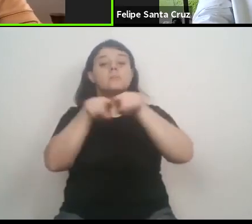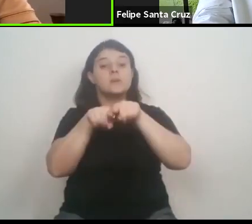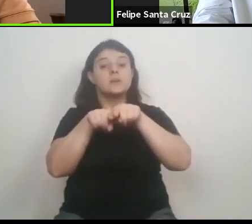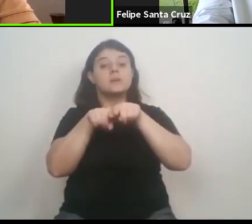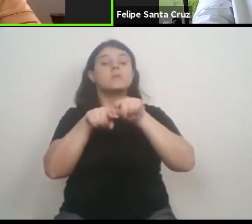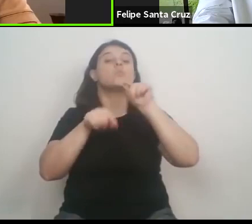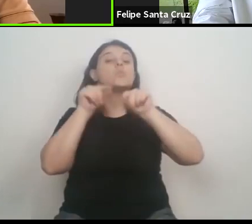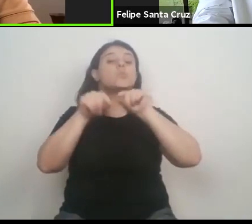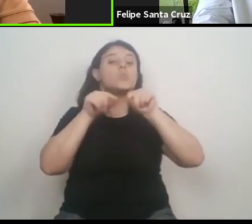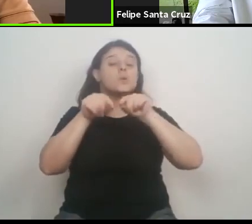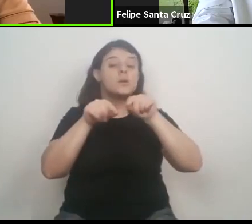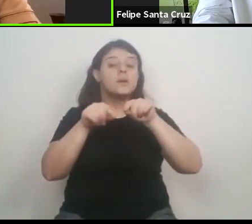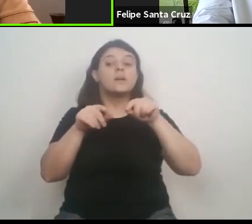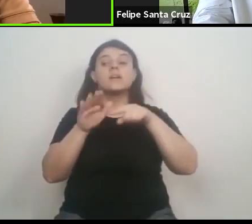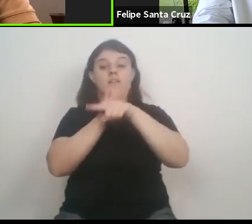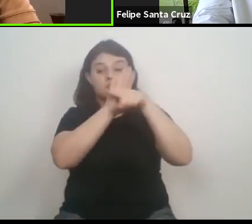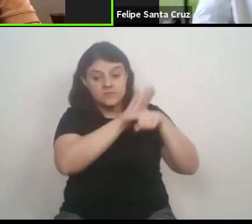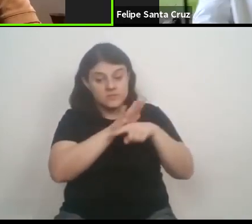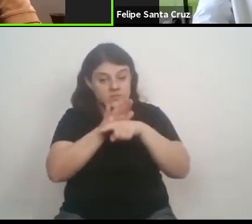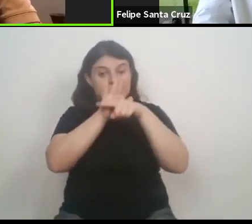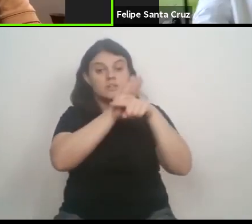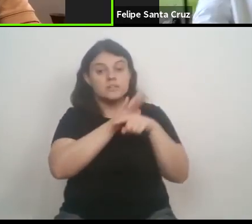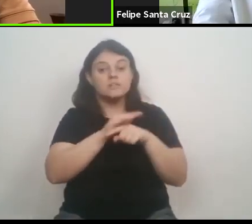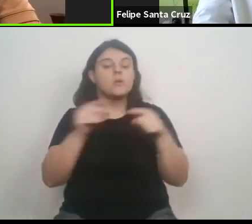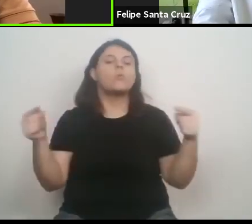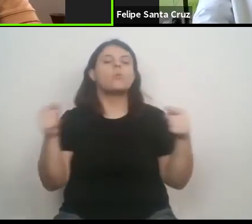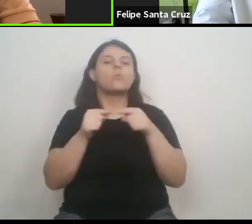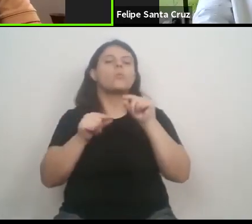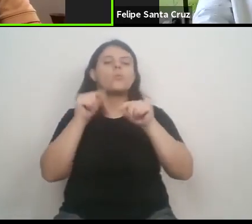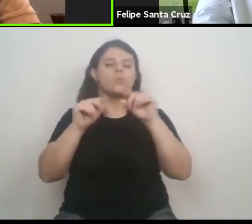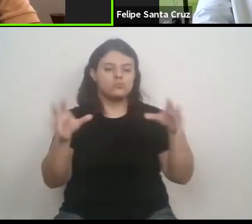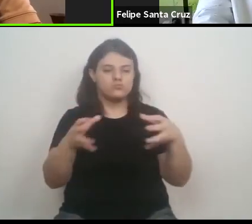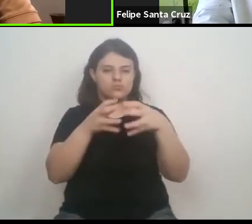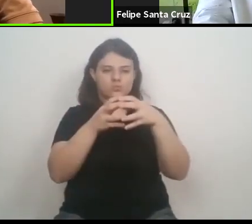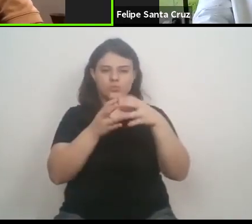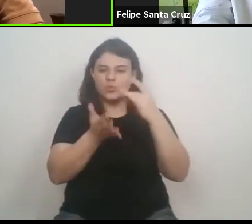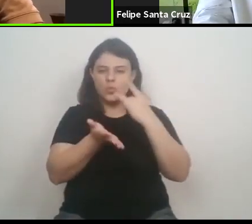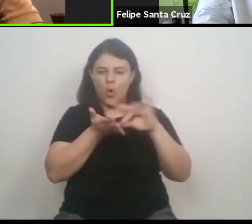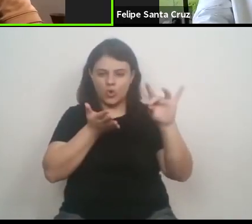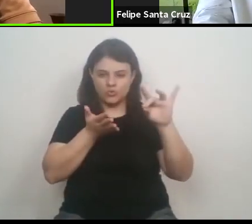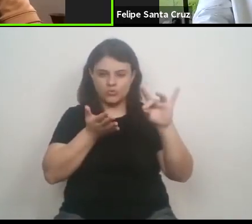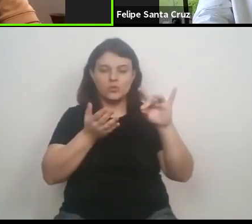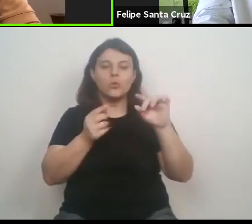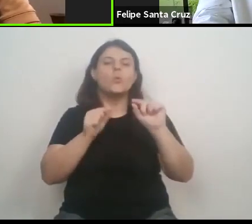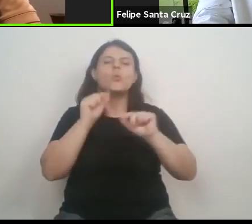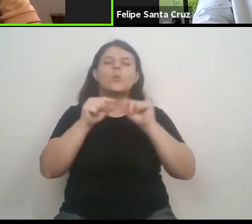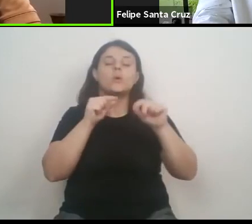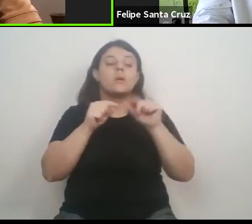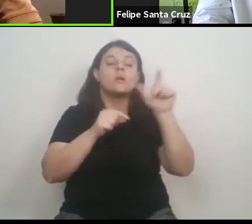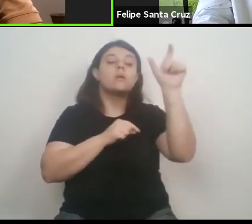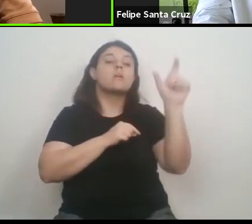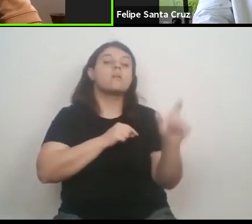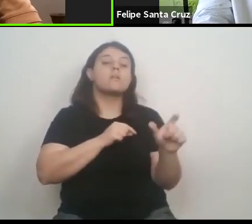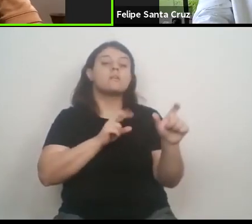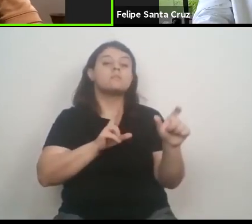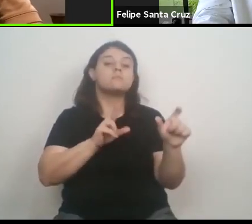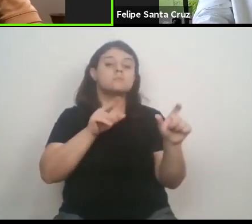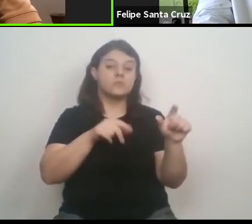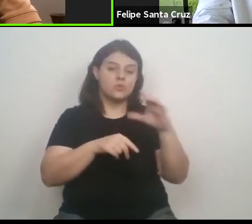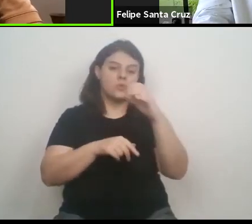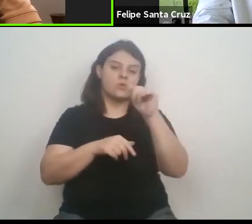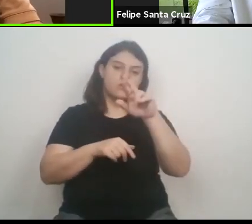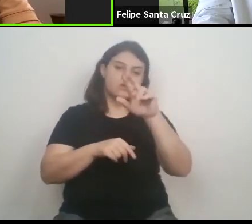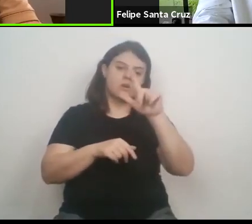as investigações que dizem respeito ao chamado gabinete do ódio, que tem como pivô o Carlos